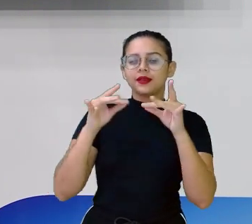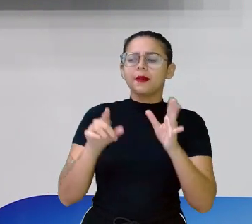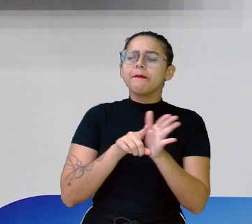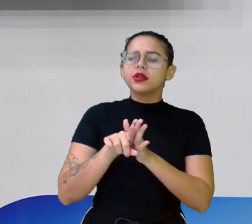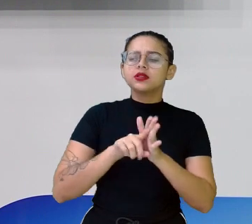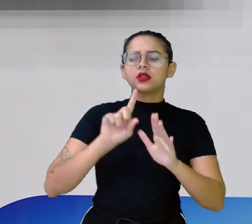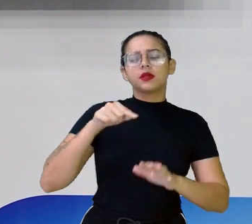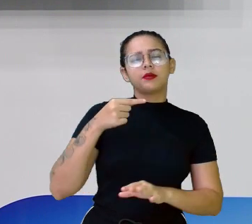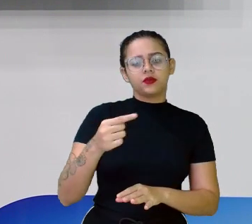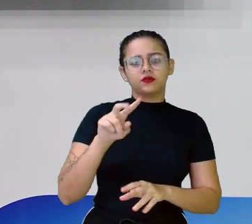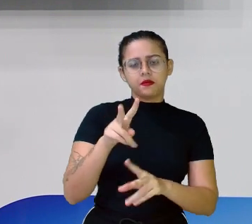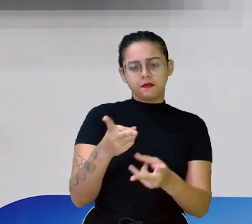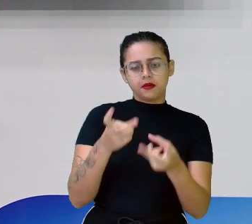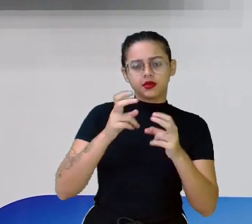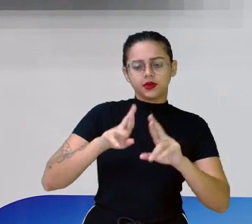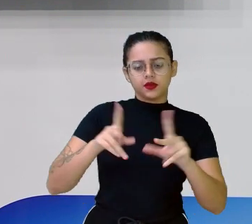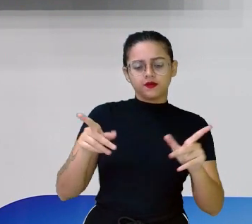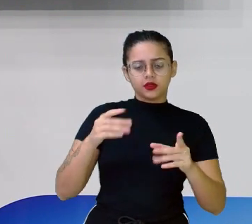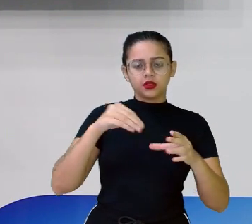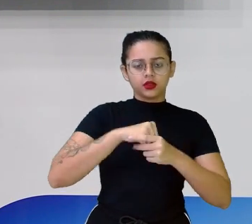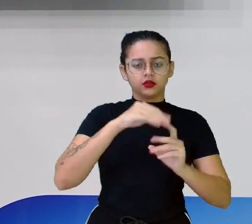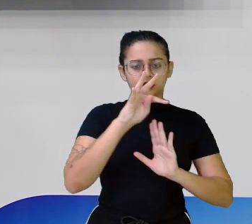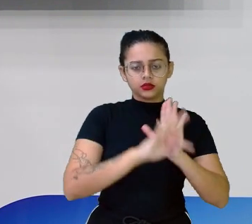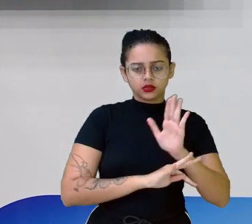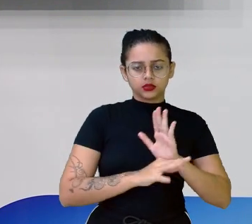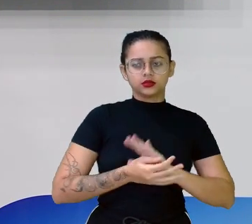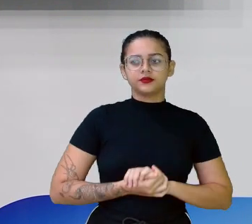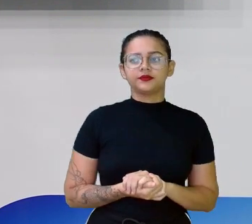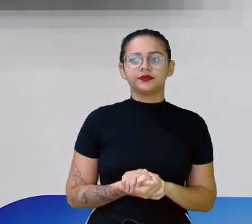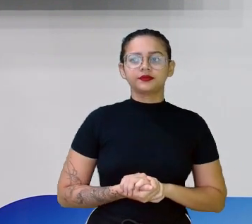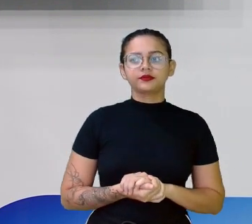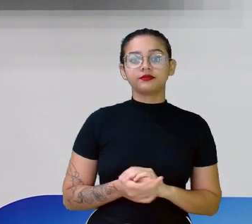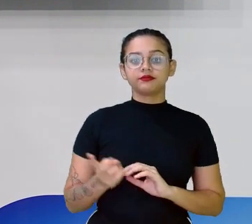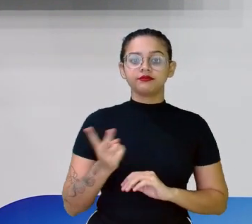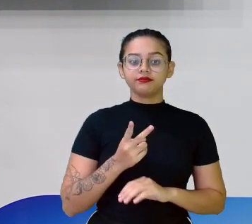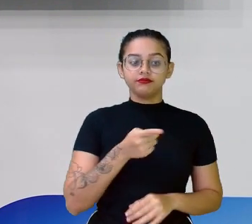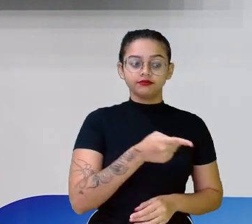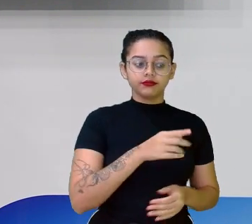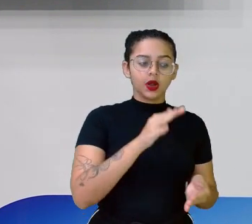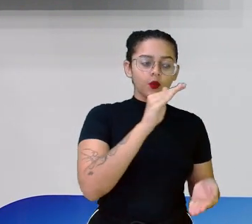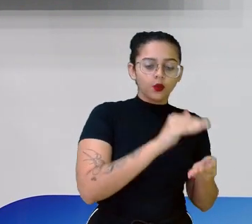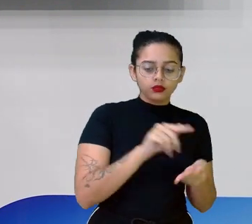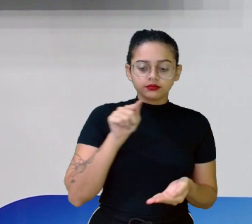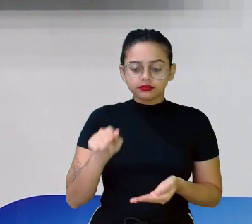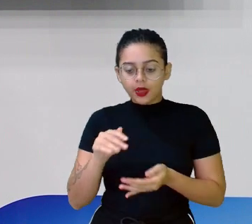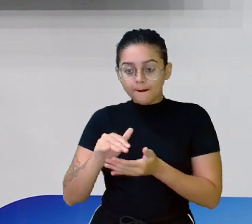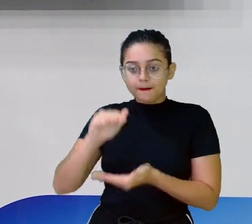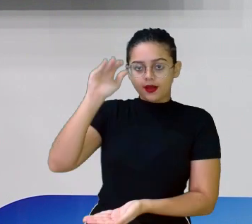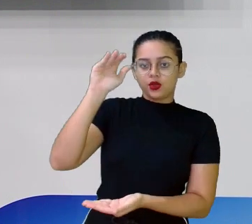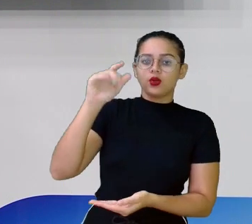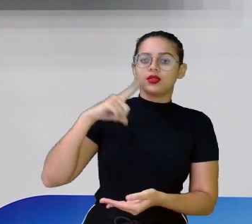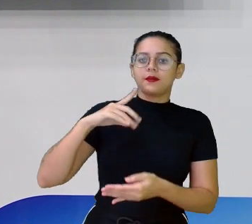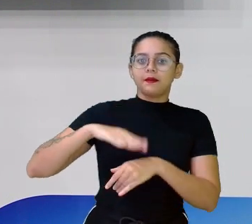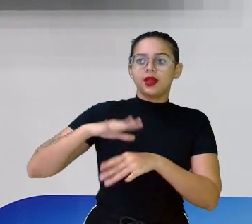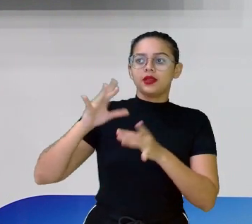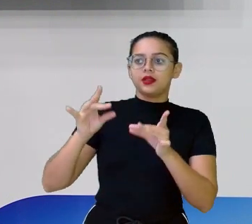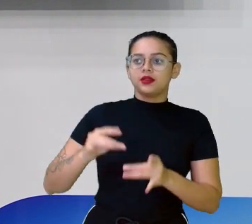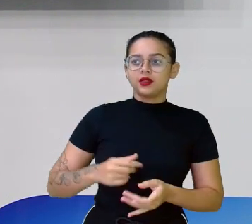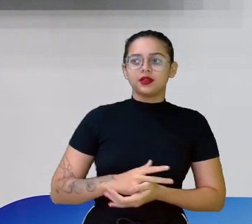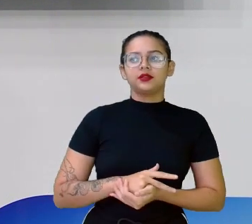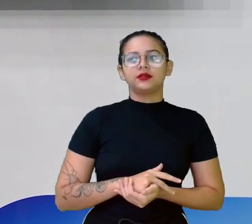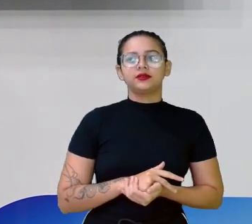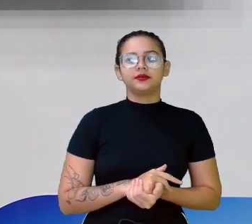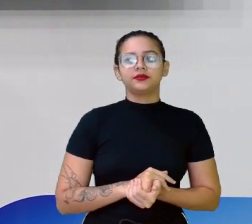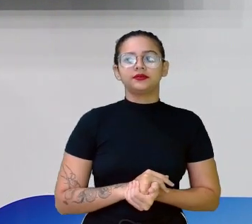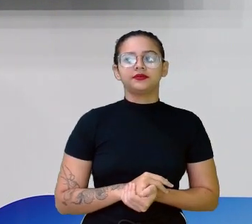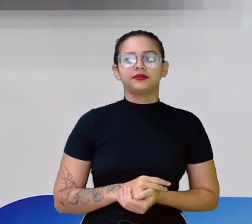ver aí a diferença nos textos. A piada é mais curta, enquanto a anedota ela é maior, tem mais detalhes e tem aí